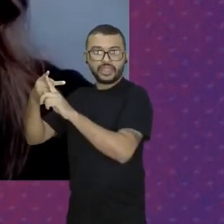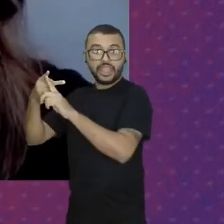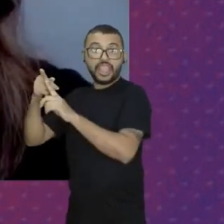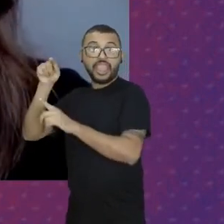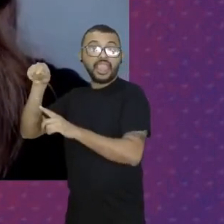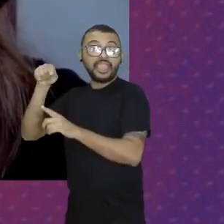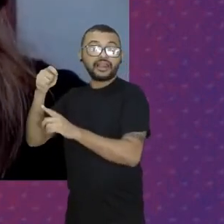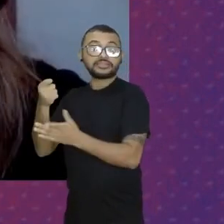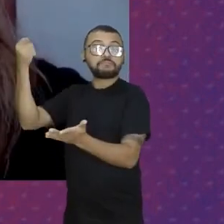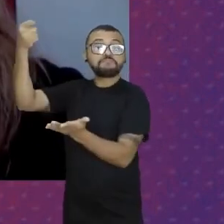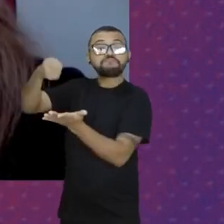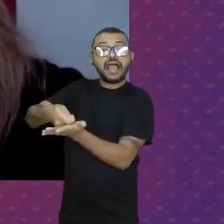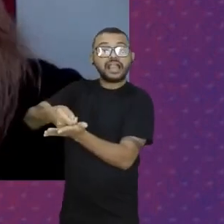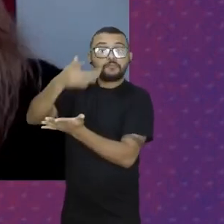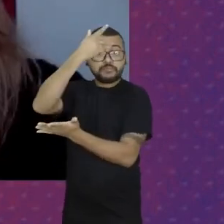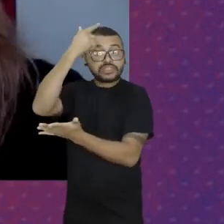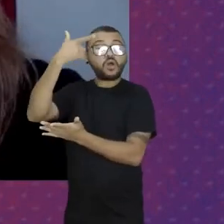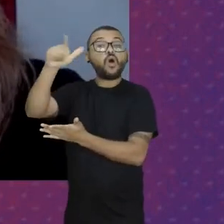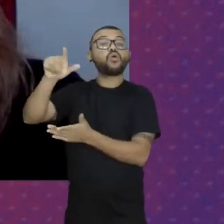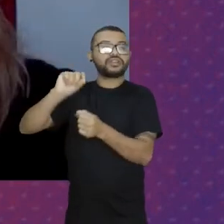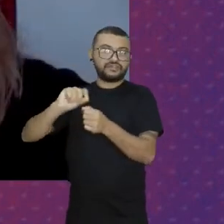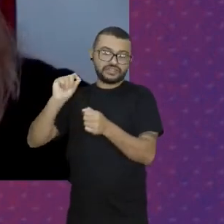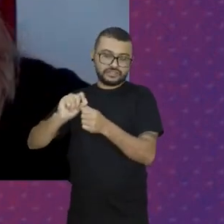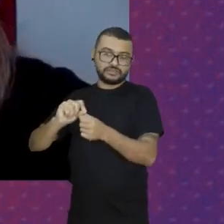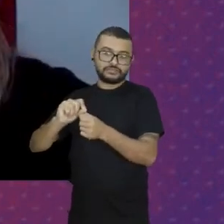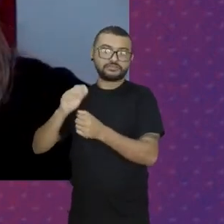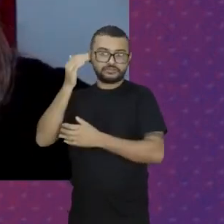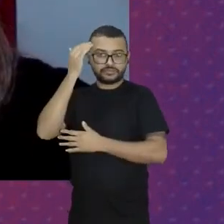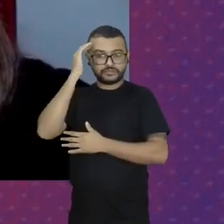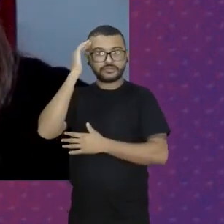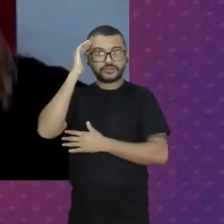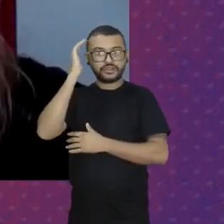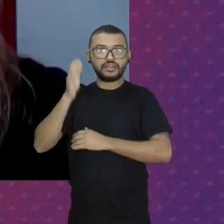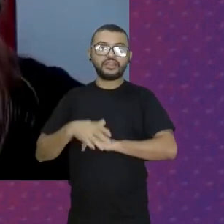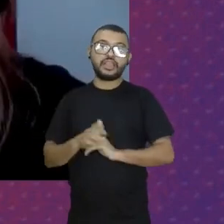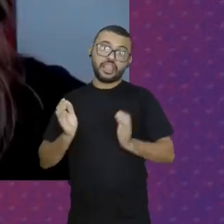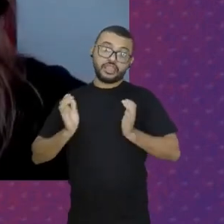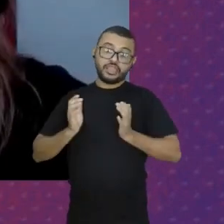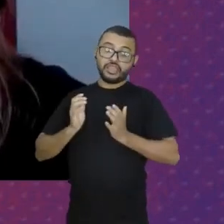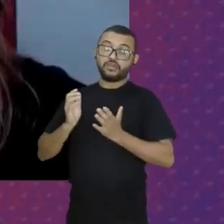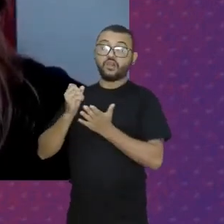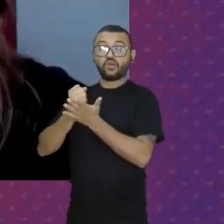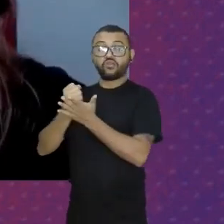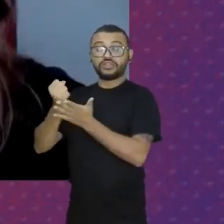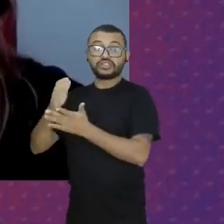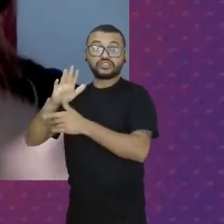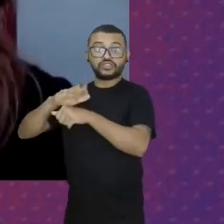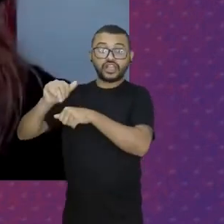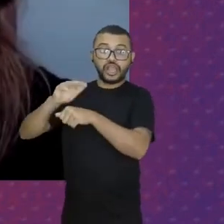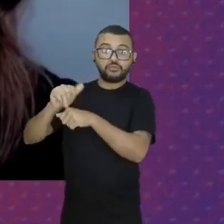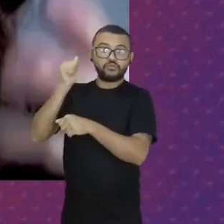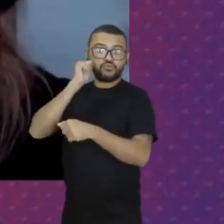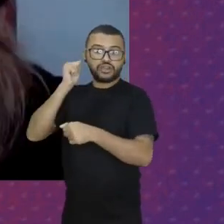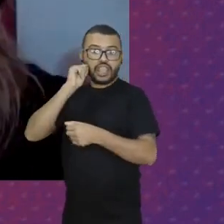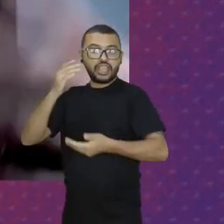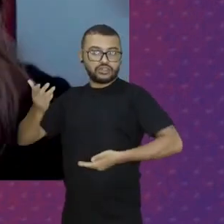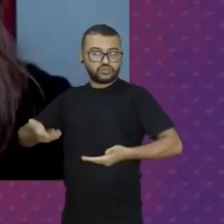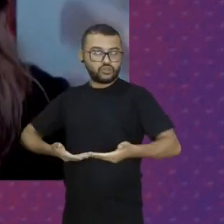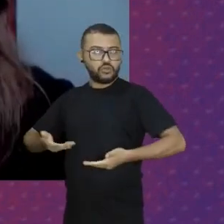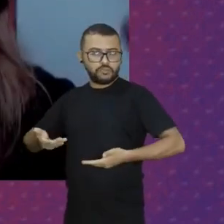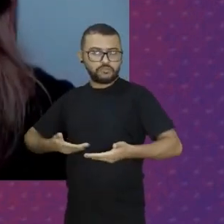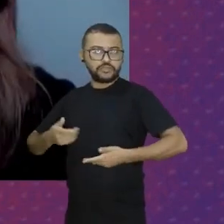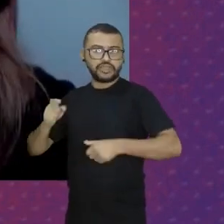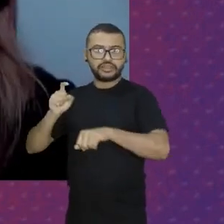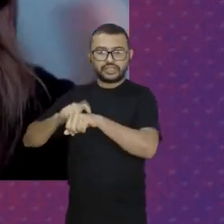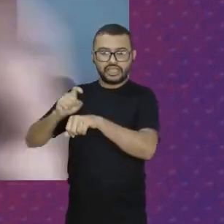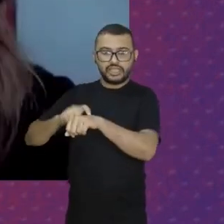externalizam esse trabalho, ou pela contratação no mercado, assim, de, por exemplo, tempo